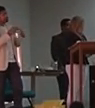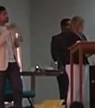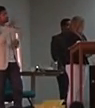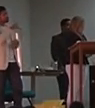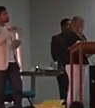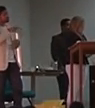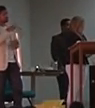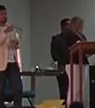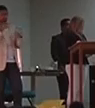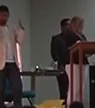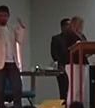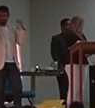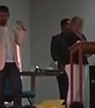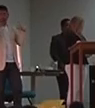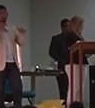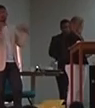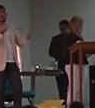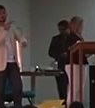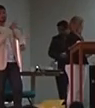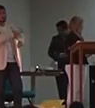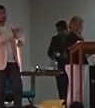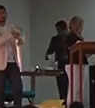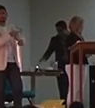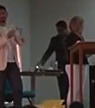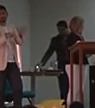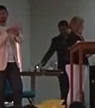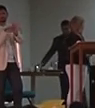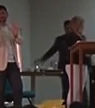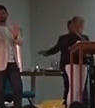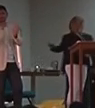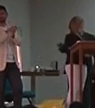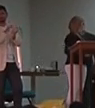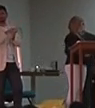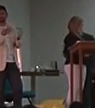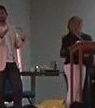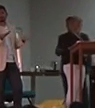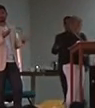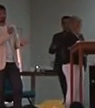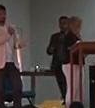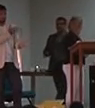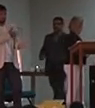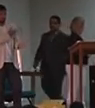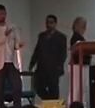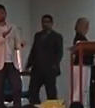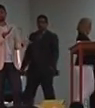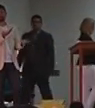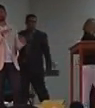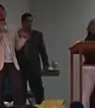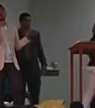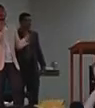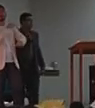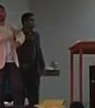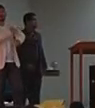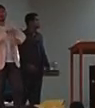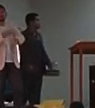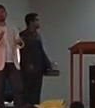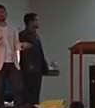Valbérico, qual a linha pedagógica do Campus Recife e do Instituto Federal de Pernambuco?